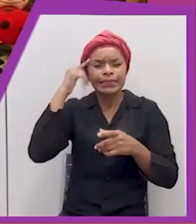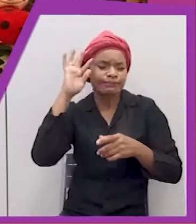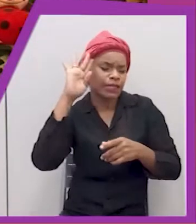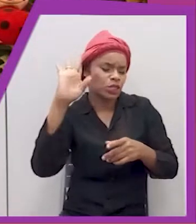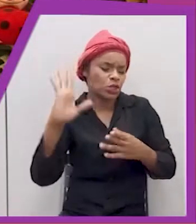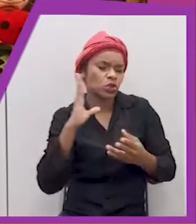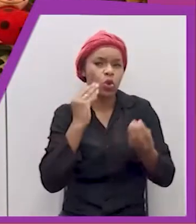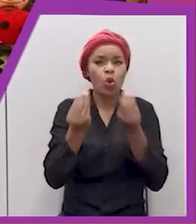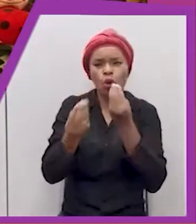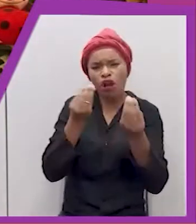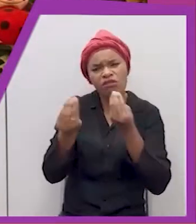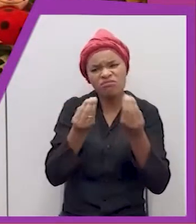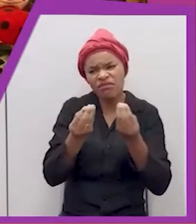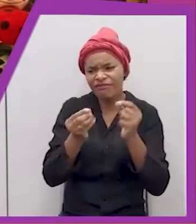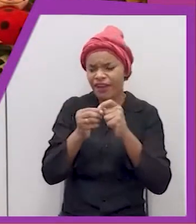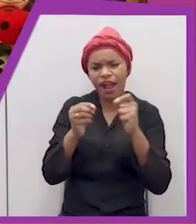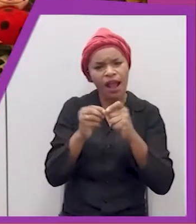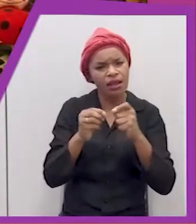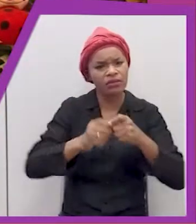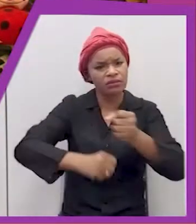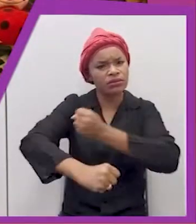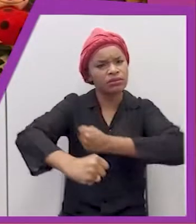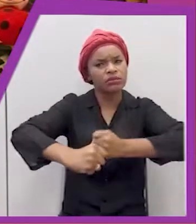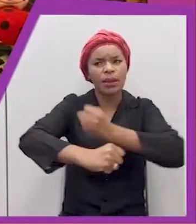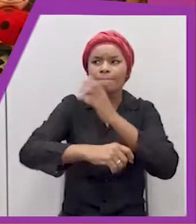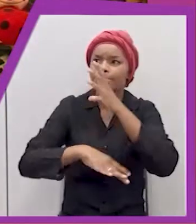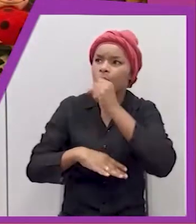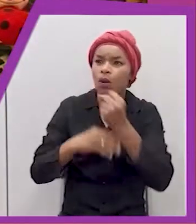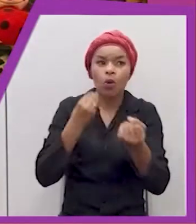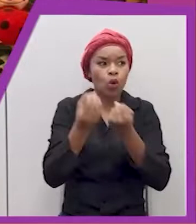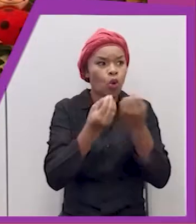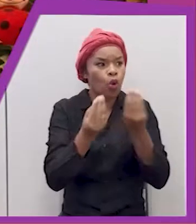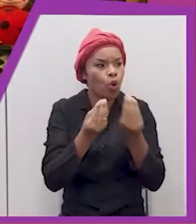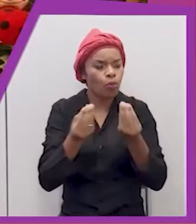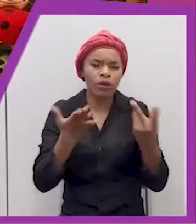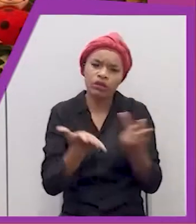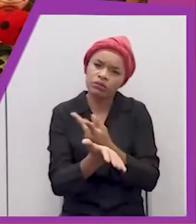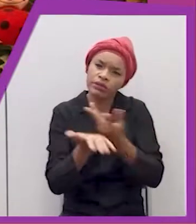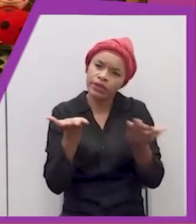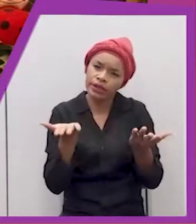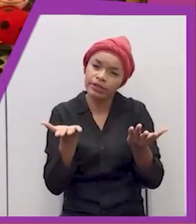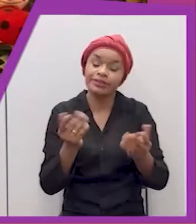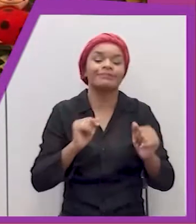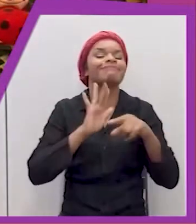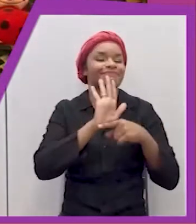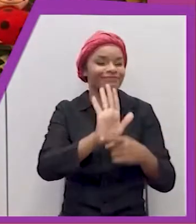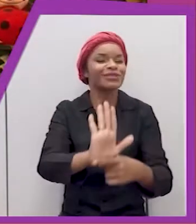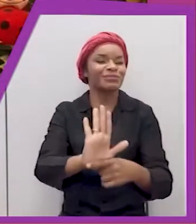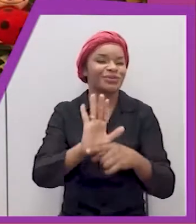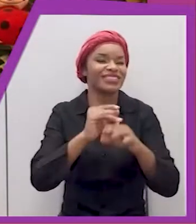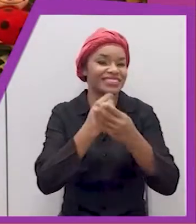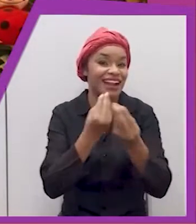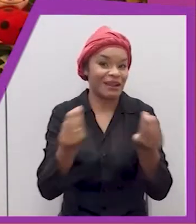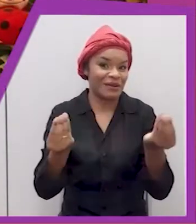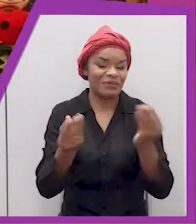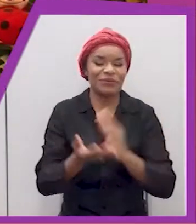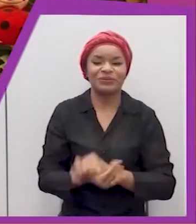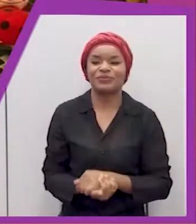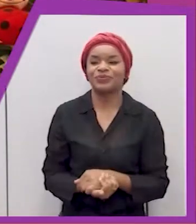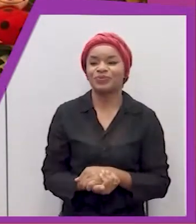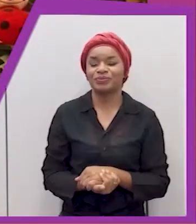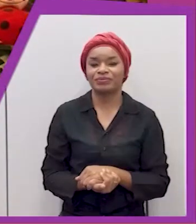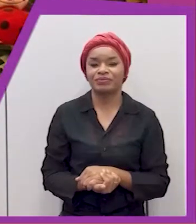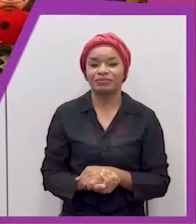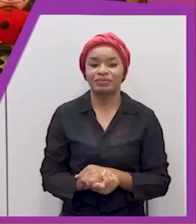francês quentinho que o padeiro faz E você já pararam para pensar como é que o padeiro faz esse pão e